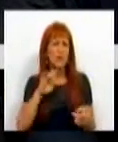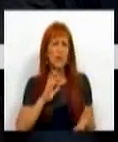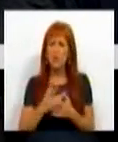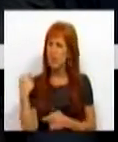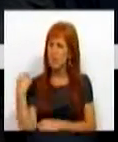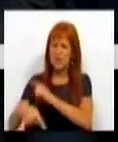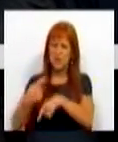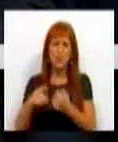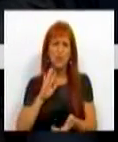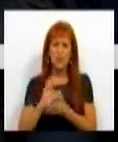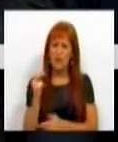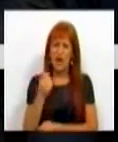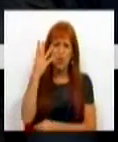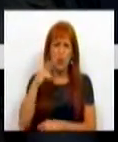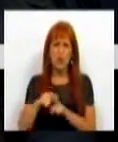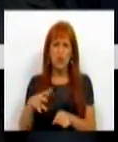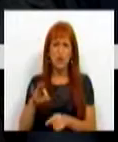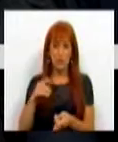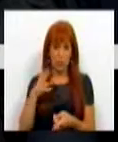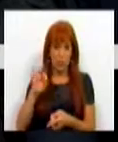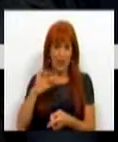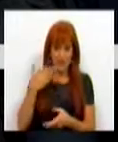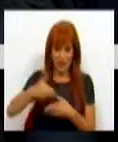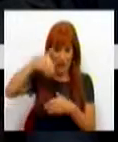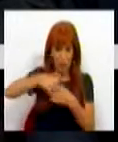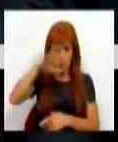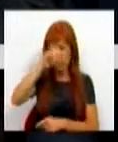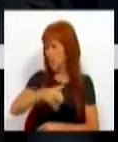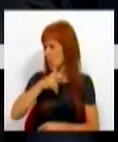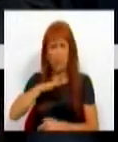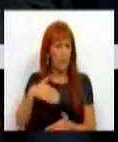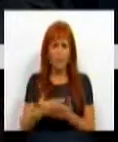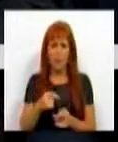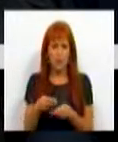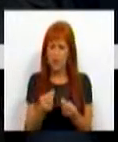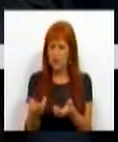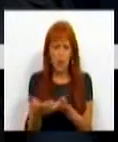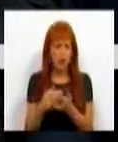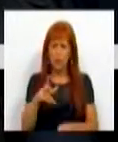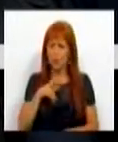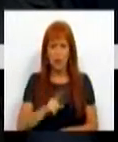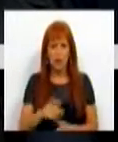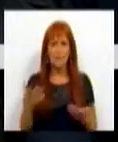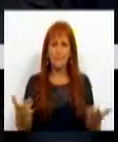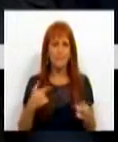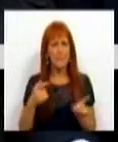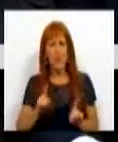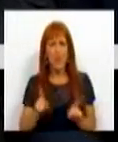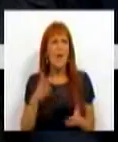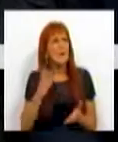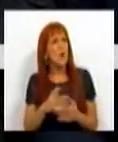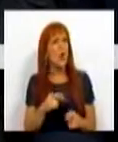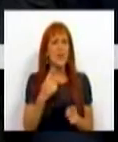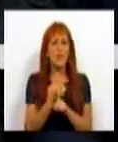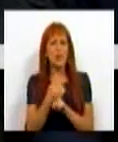últimos anos e nos últimos 4 anos em que o PSD teve no Governo foi dramático para o tecido económico português. E não são apenas